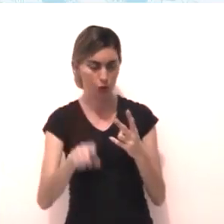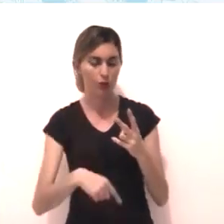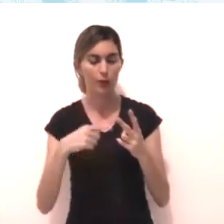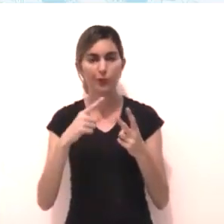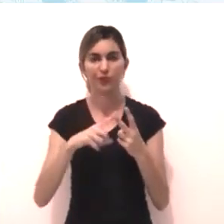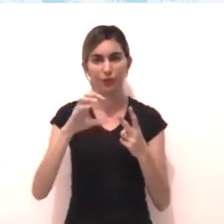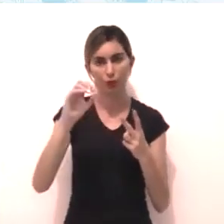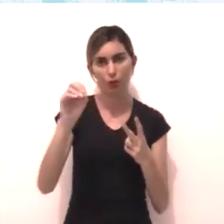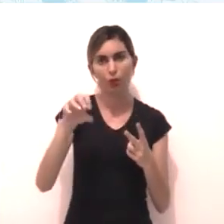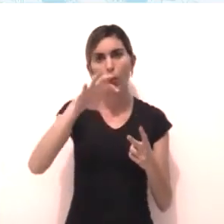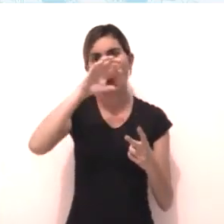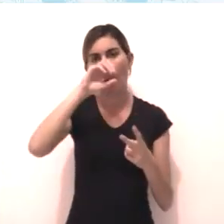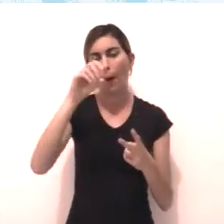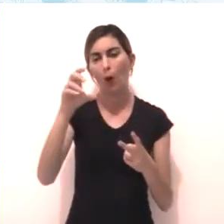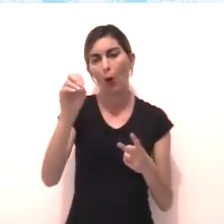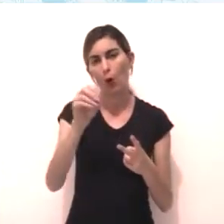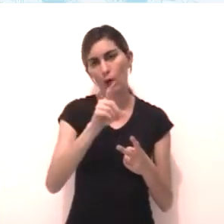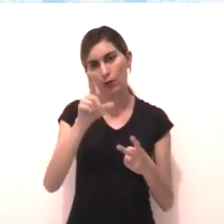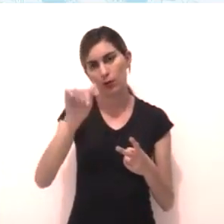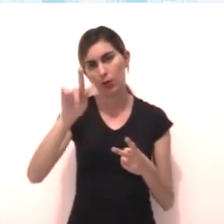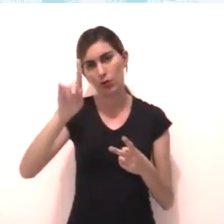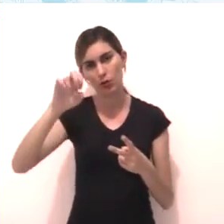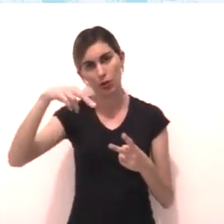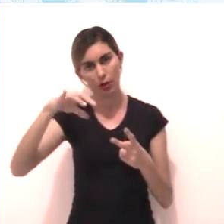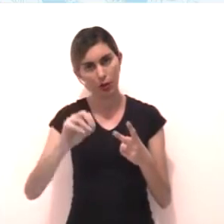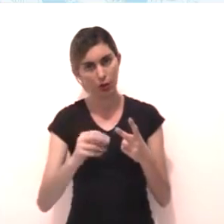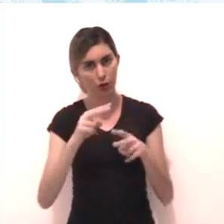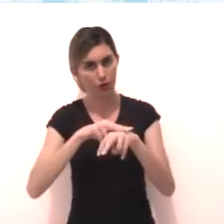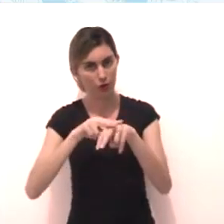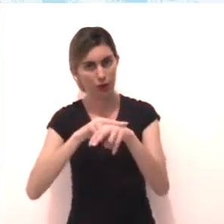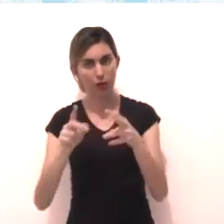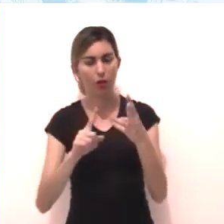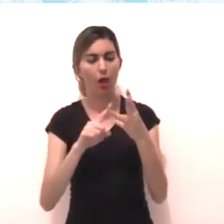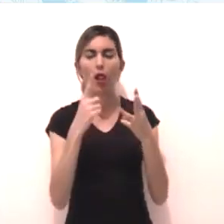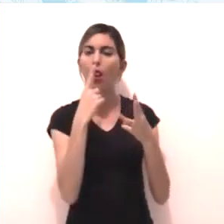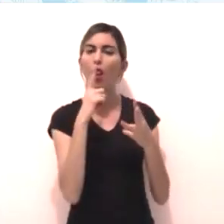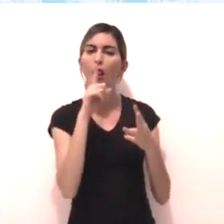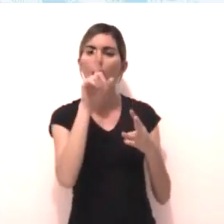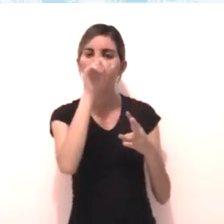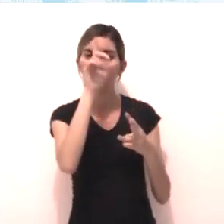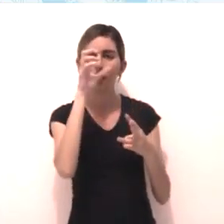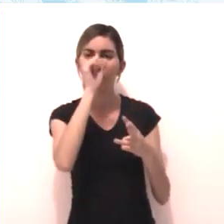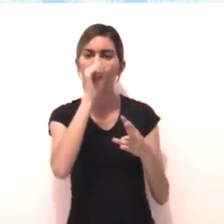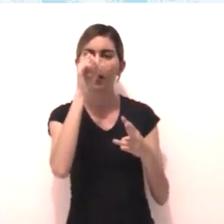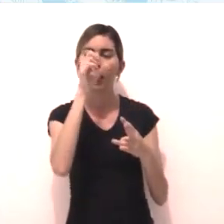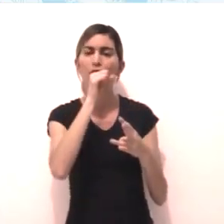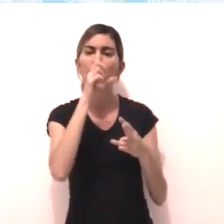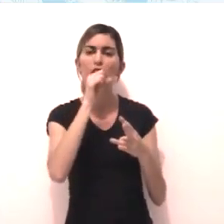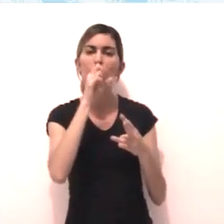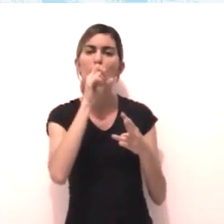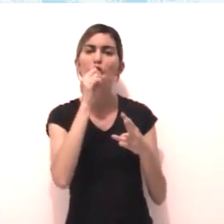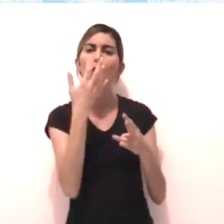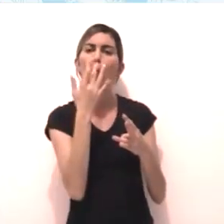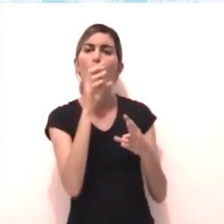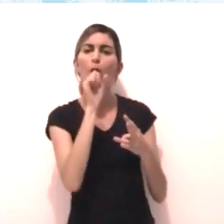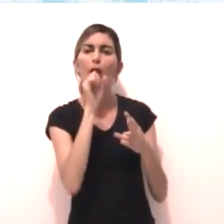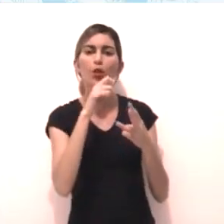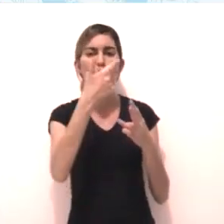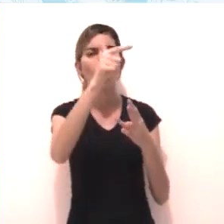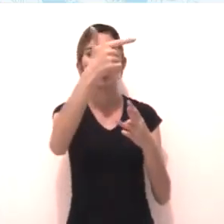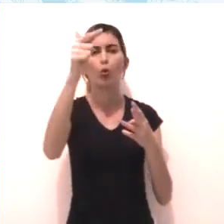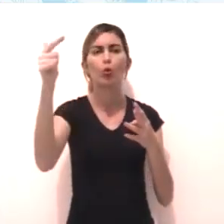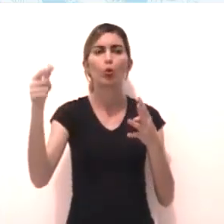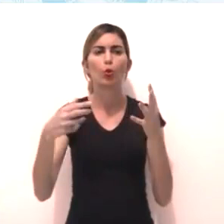azul, o oxigênio, que é o verde, e esse laranja são todos os outros gases que correspondem